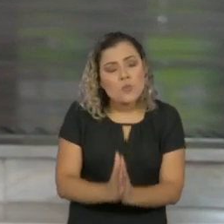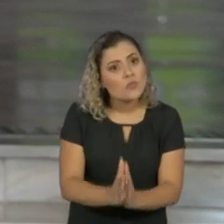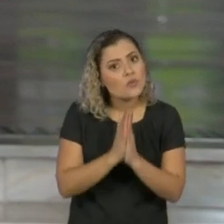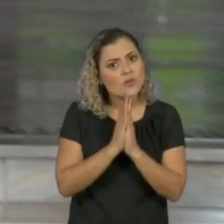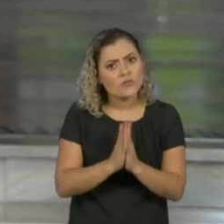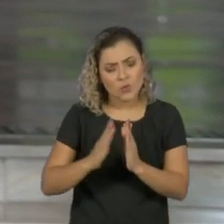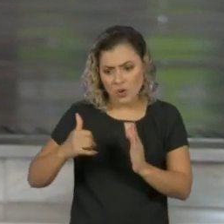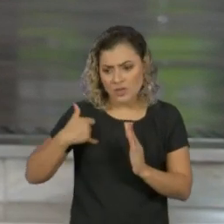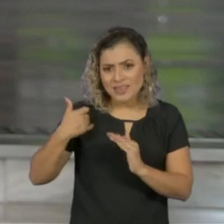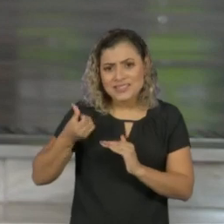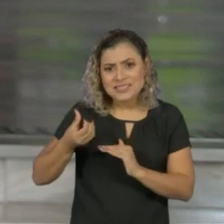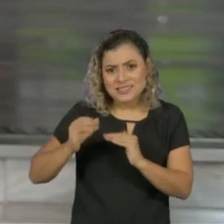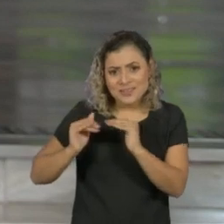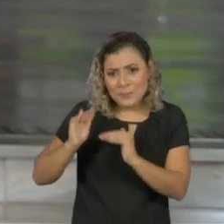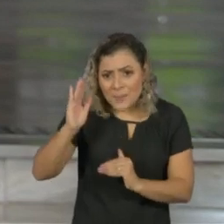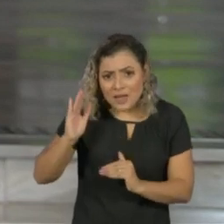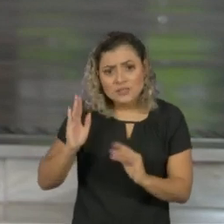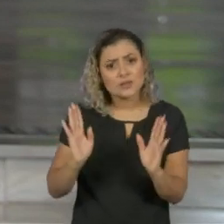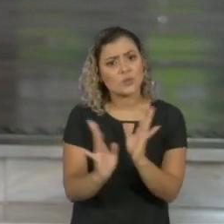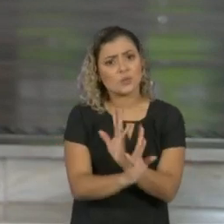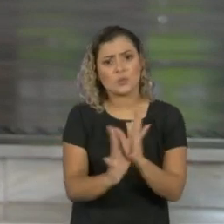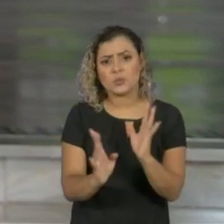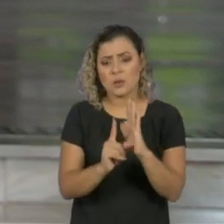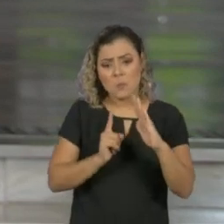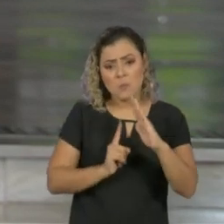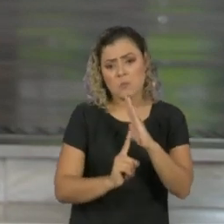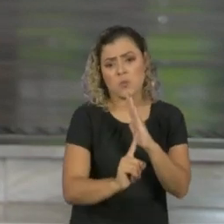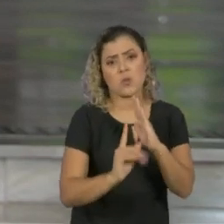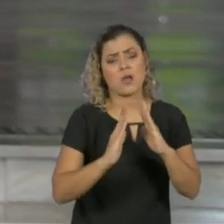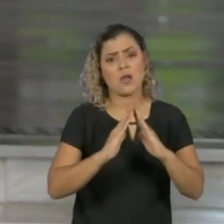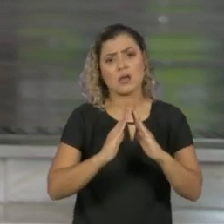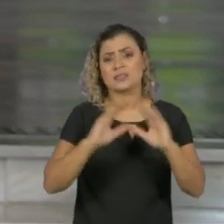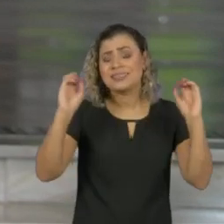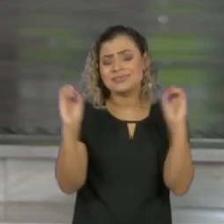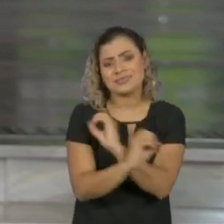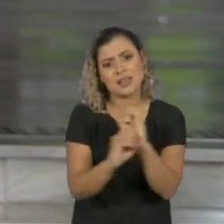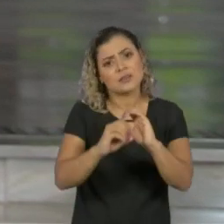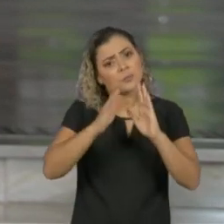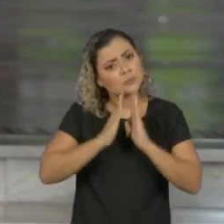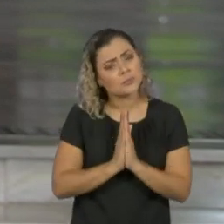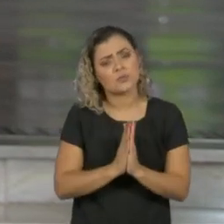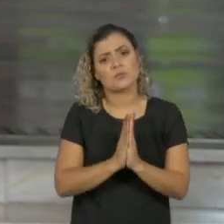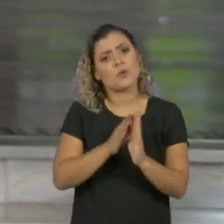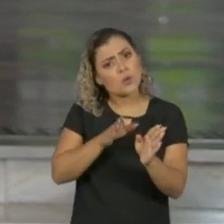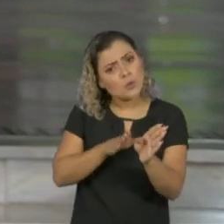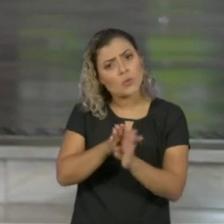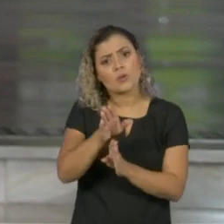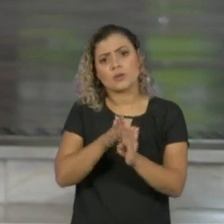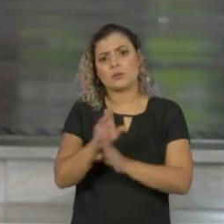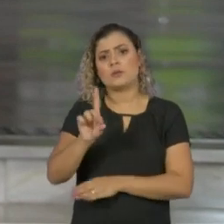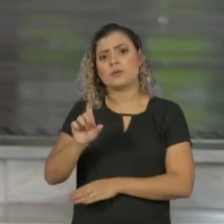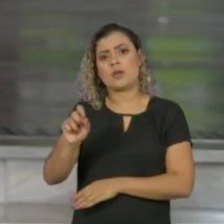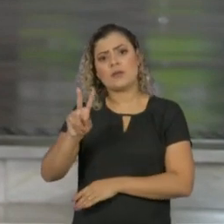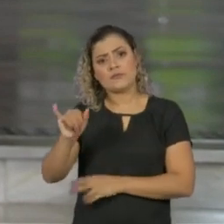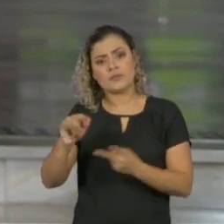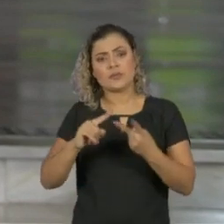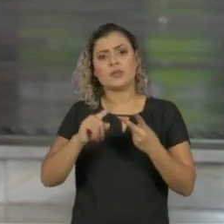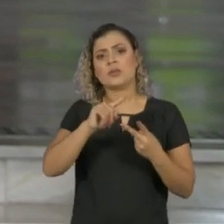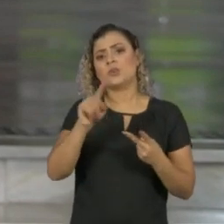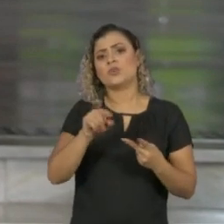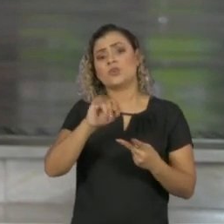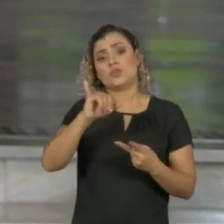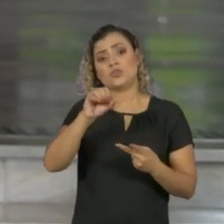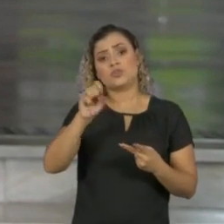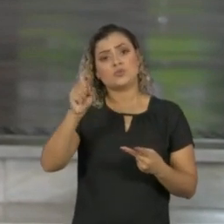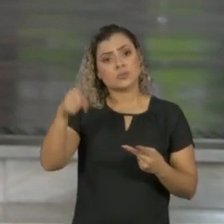pessoas com mais de 60 anos saiam das suas casas. Este é o segmento e essa orientação do Dr. Davi Wip, Dr. Zé Henrique